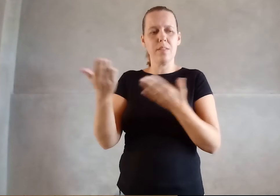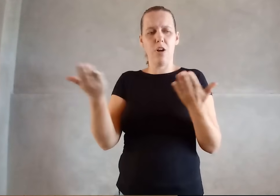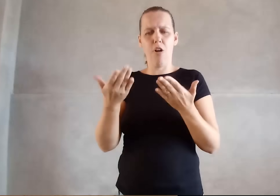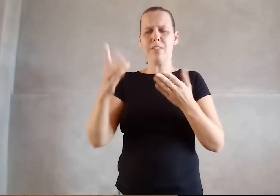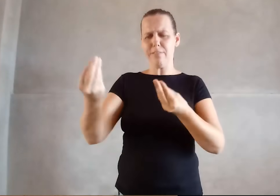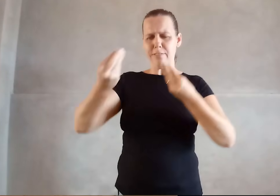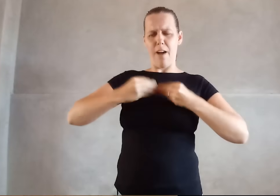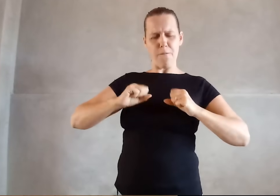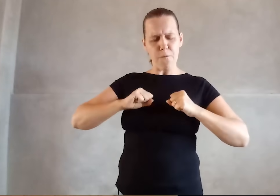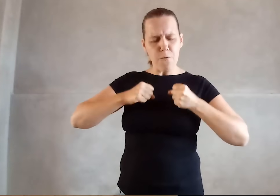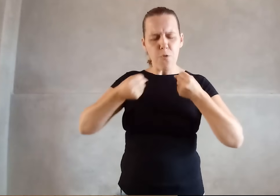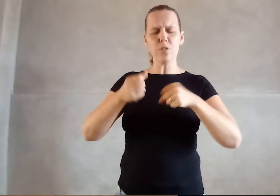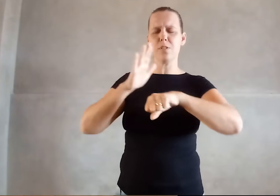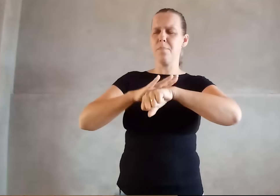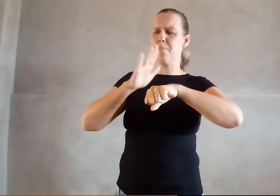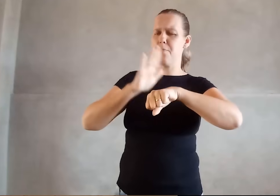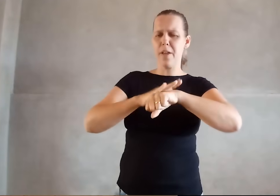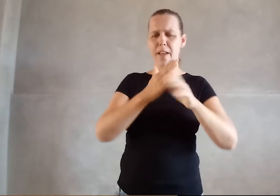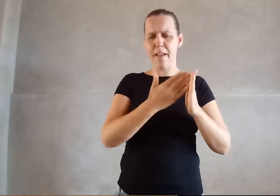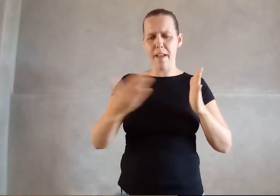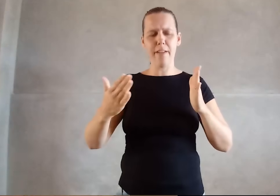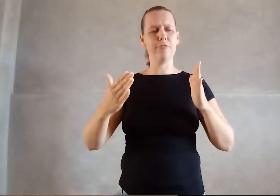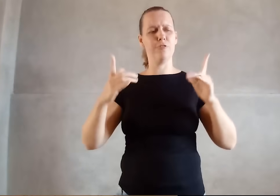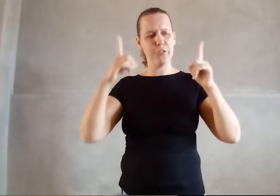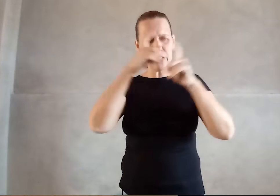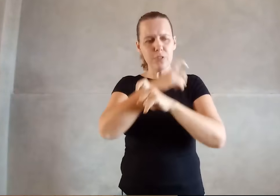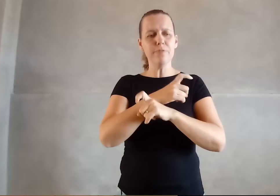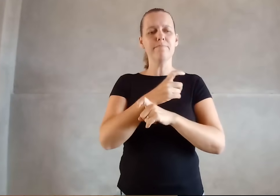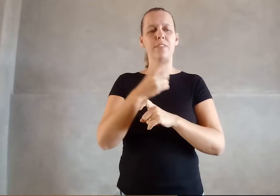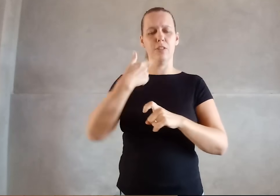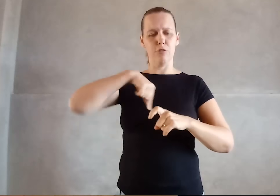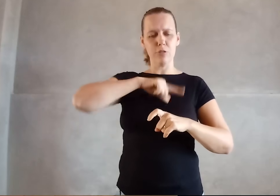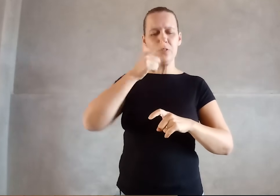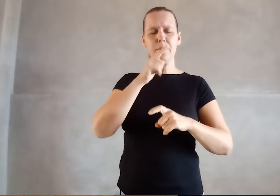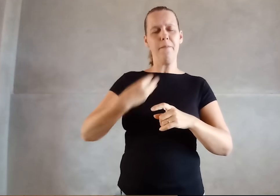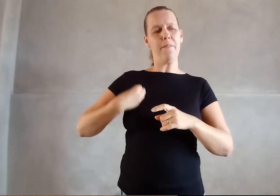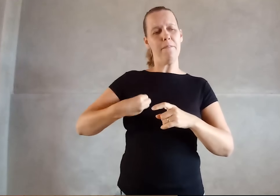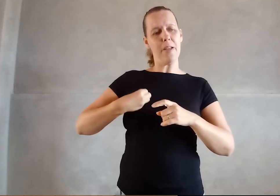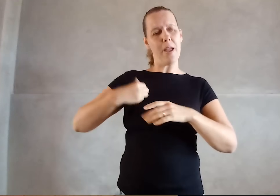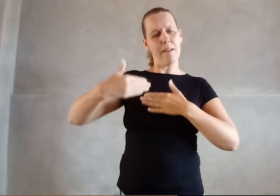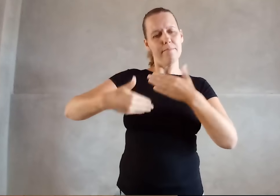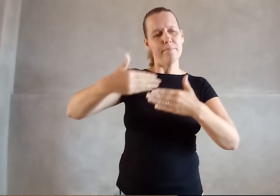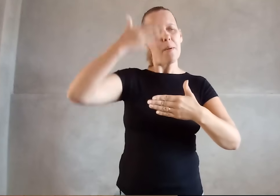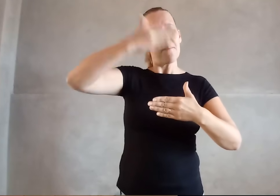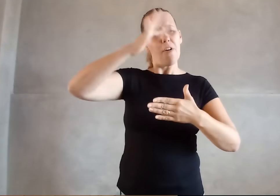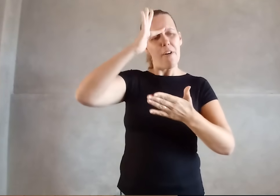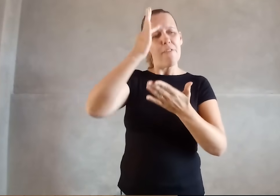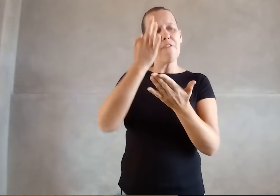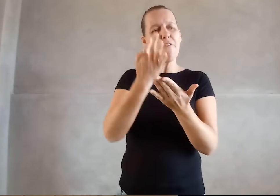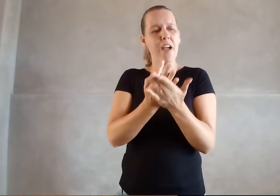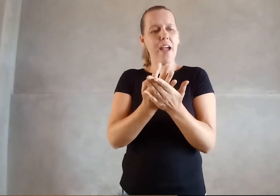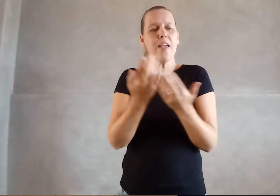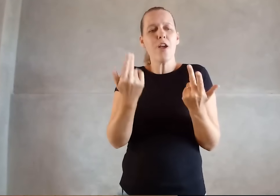que possamos viver estas provações destas maneiras que nós aprendemos hoje aqui. Ajuda-nos a colocar em